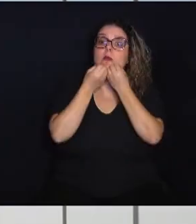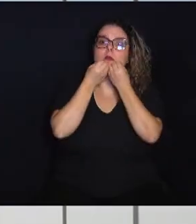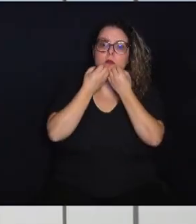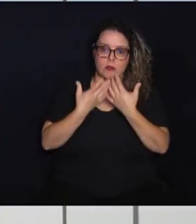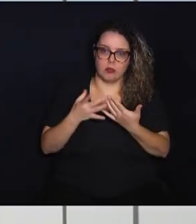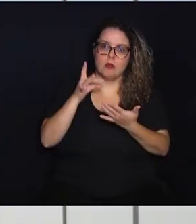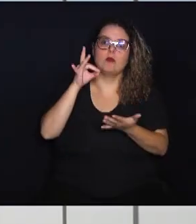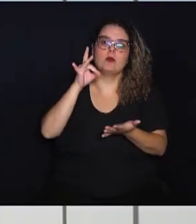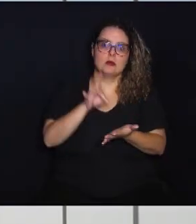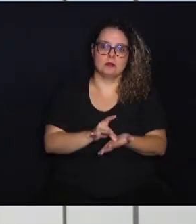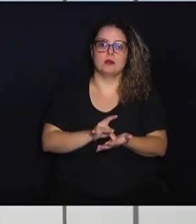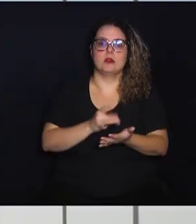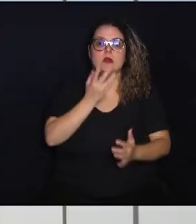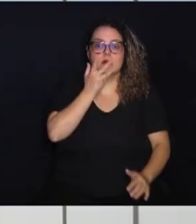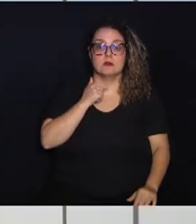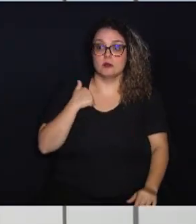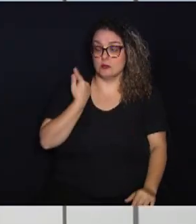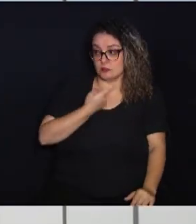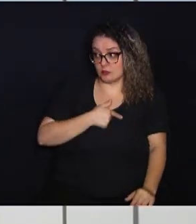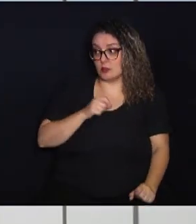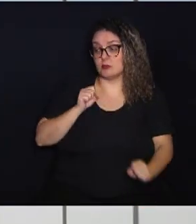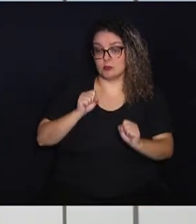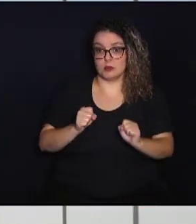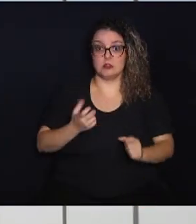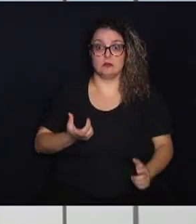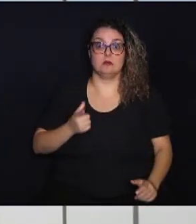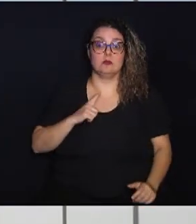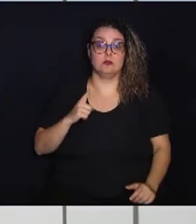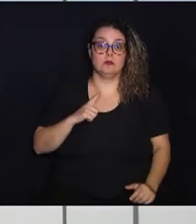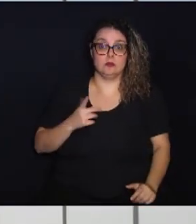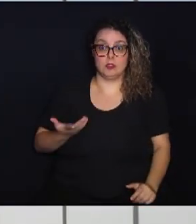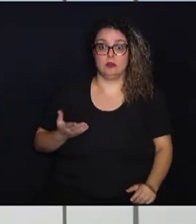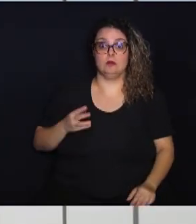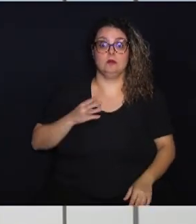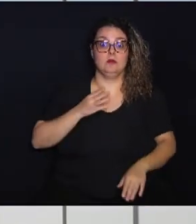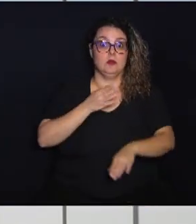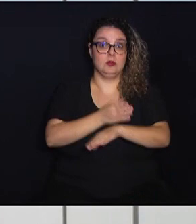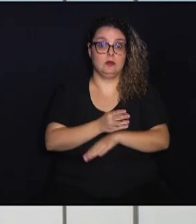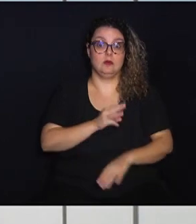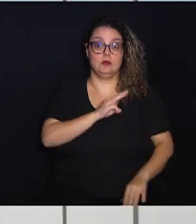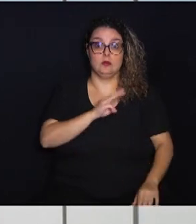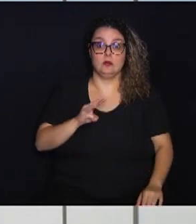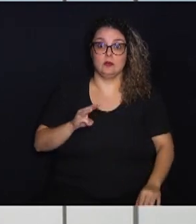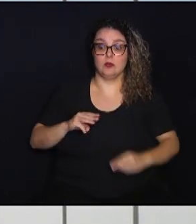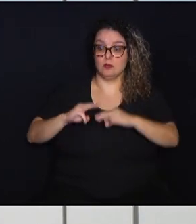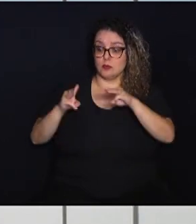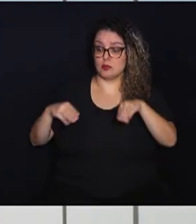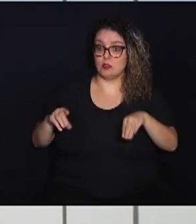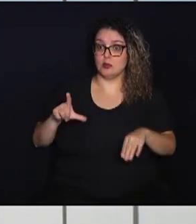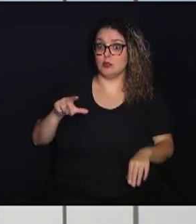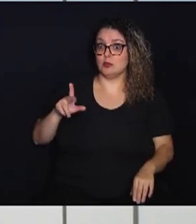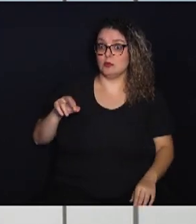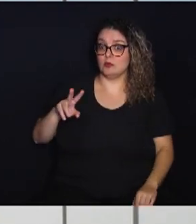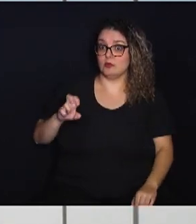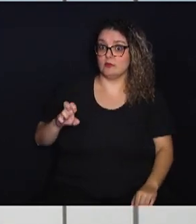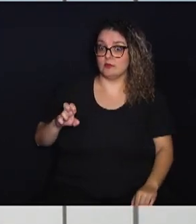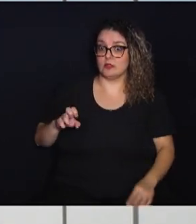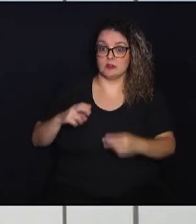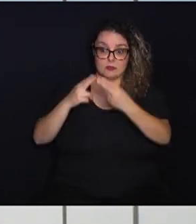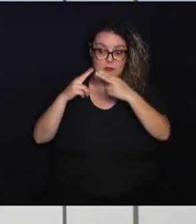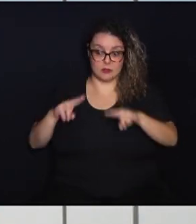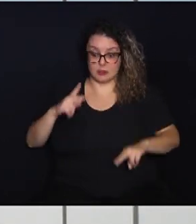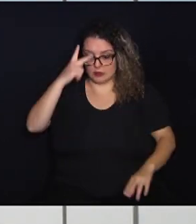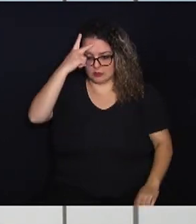as crianças ou a gente mesmo pode ter. A gente pode visitar, por exemplo, o Museu do Louvre em Paris, da própria sala de